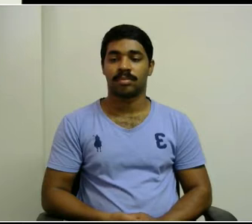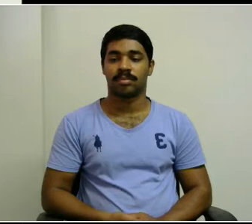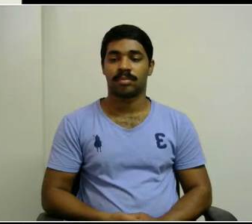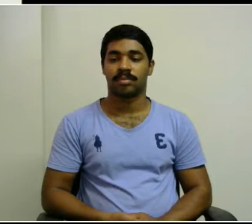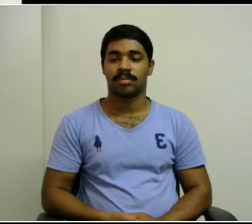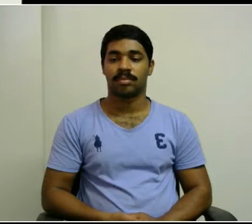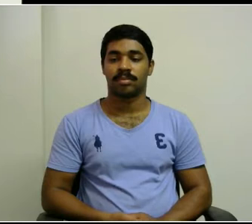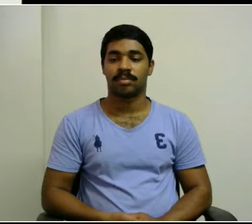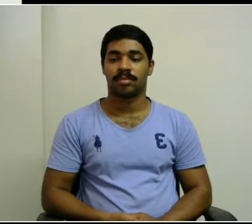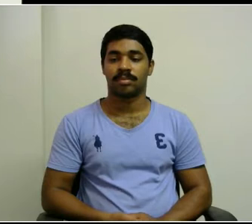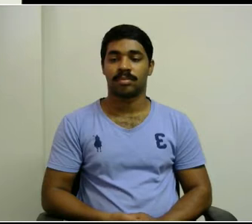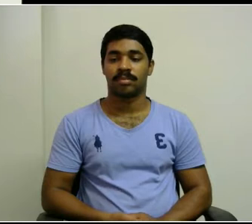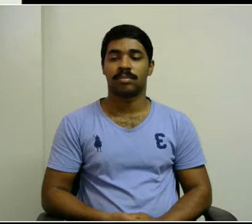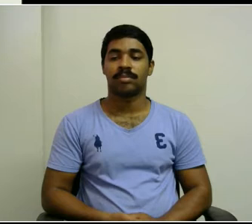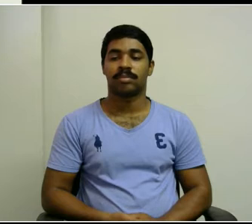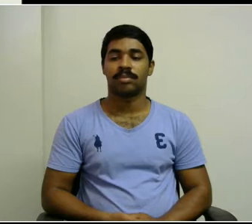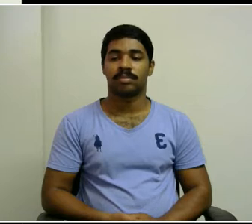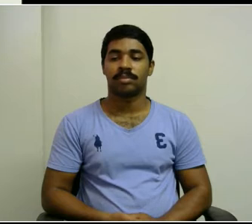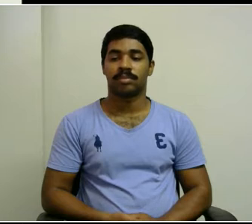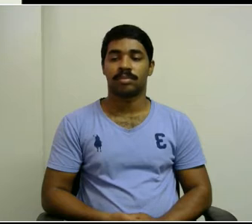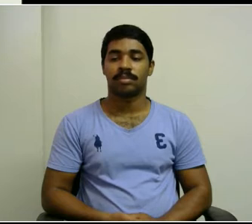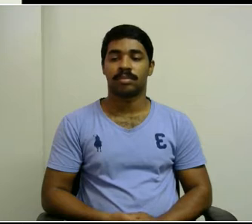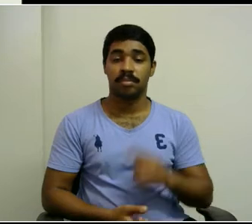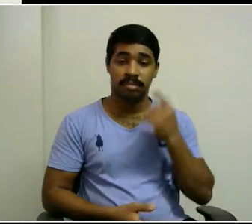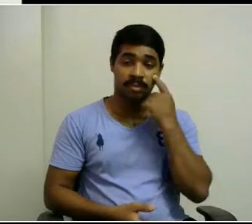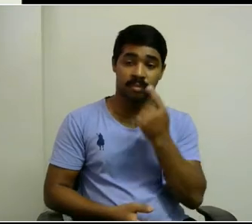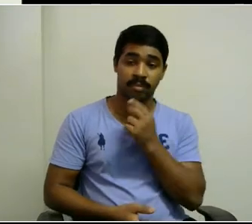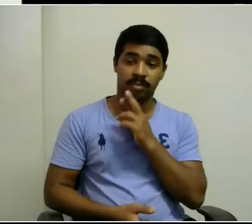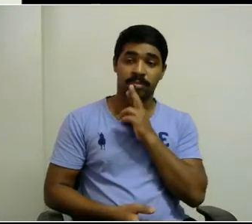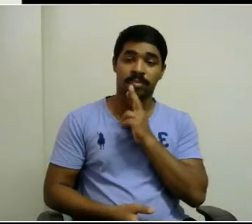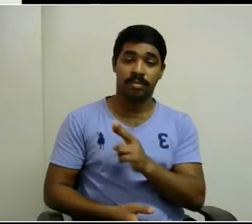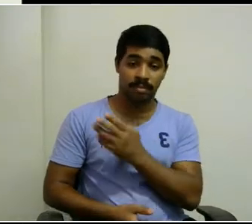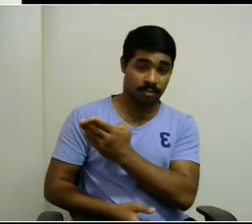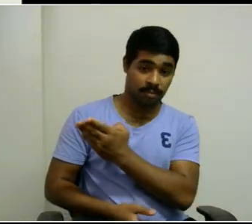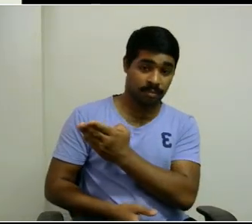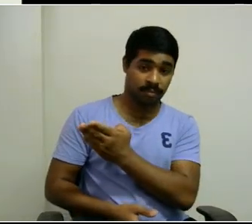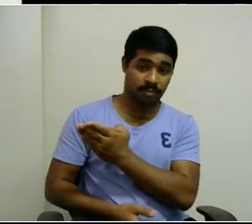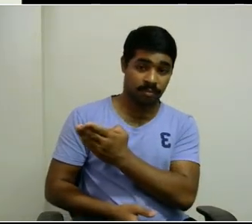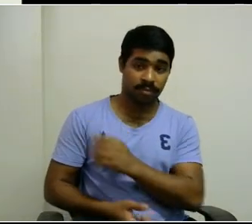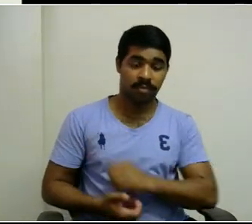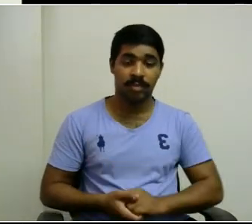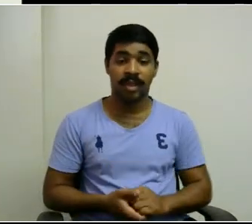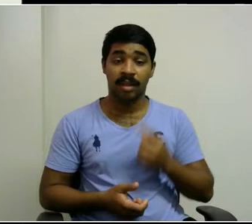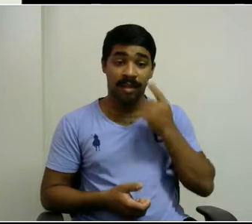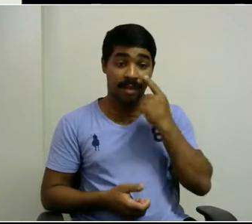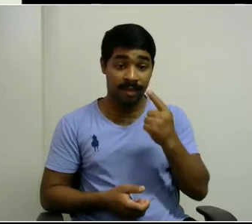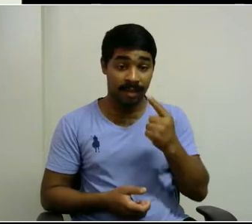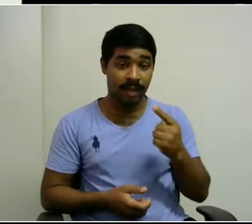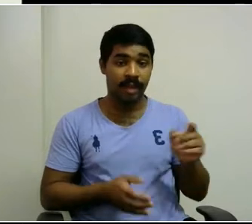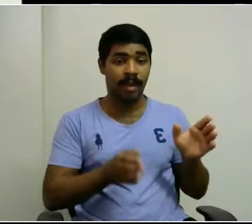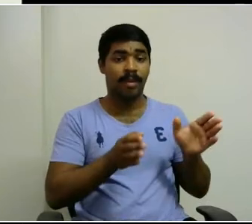X maior. 15 dividido para 5 é 3. Então, portanto, ó, nós encontramos que o x tem que ser maior